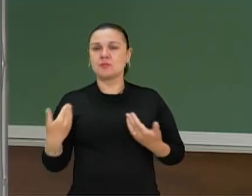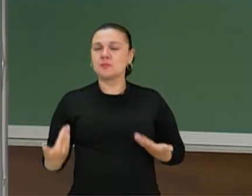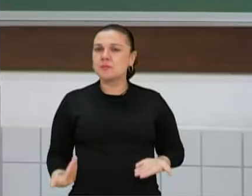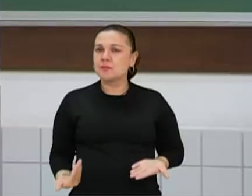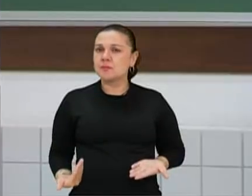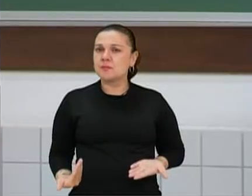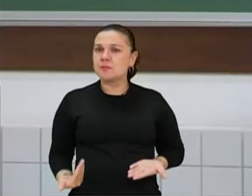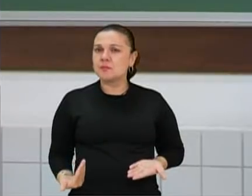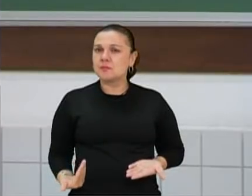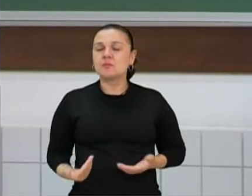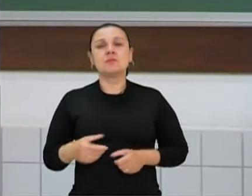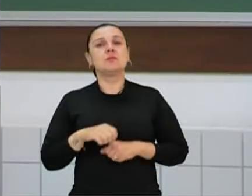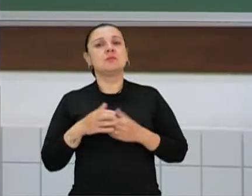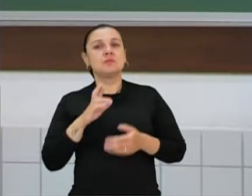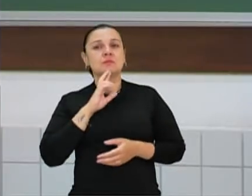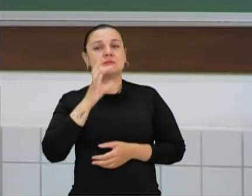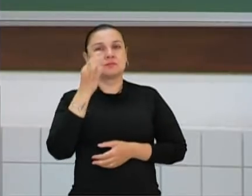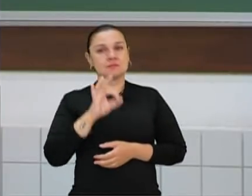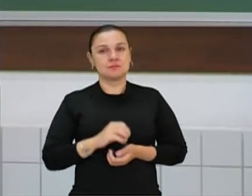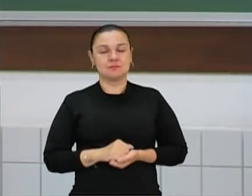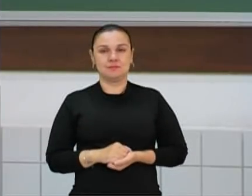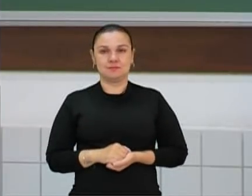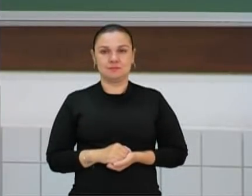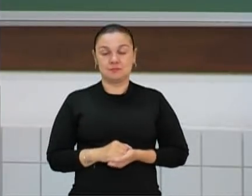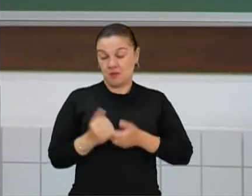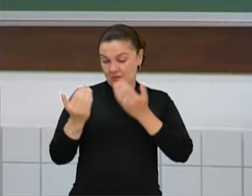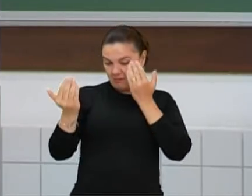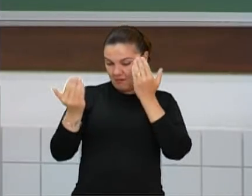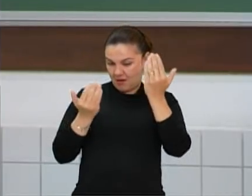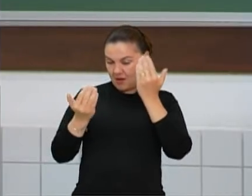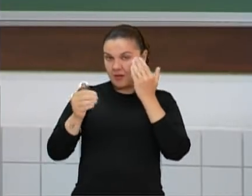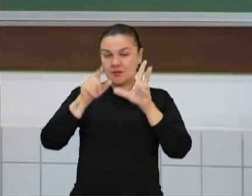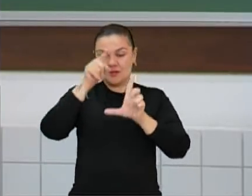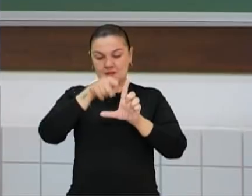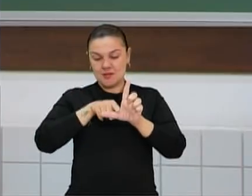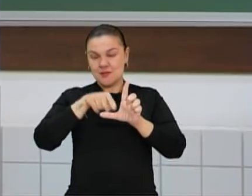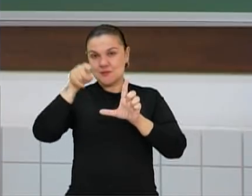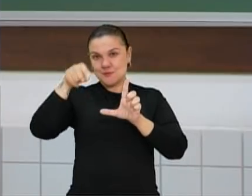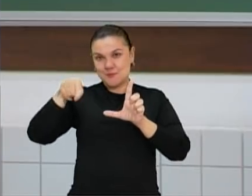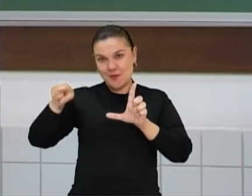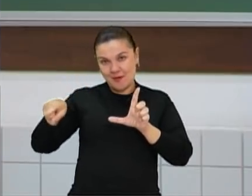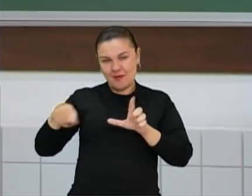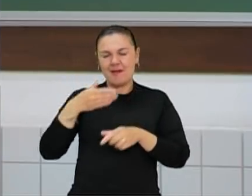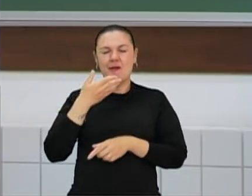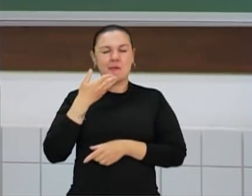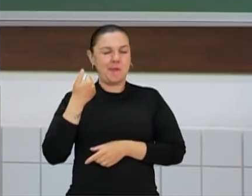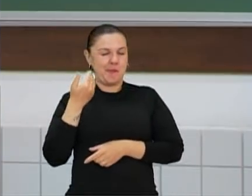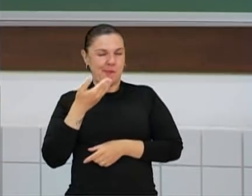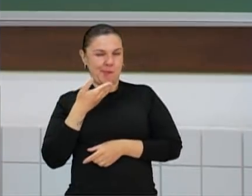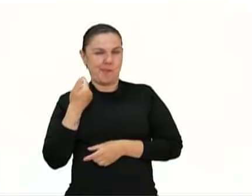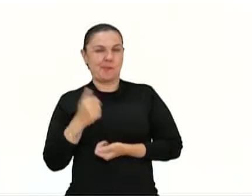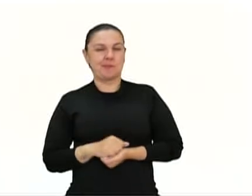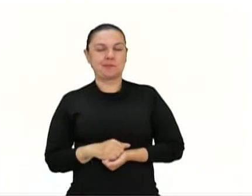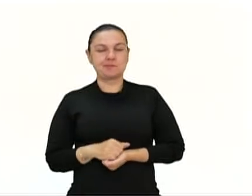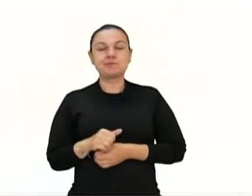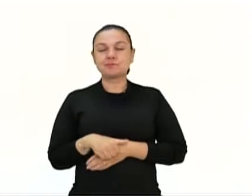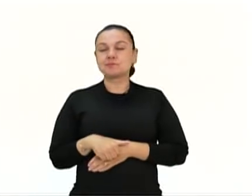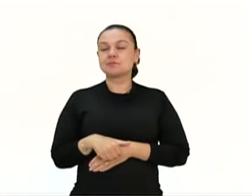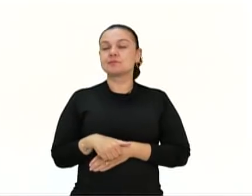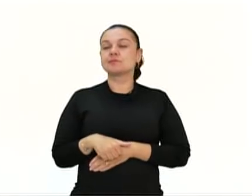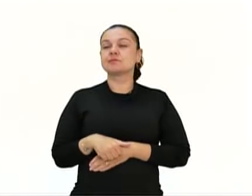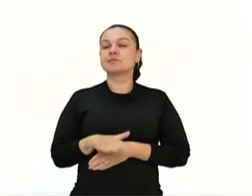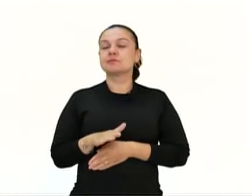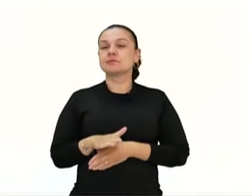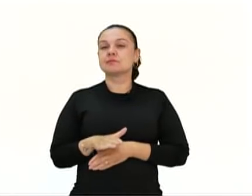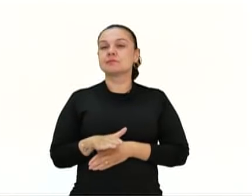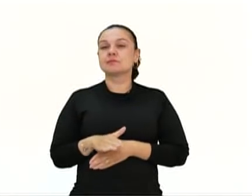daí? Qual é a resposta correta? Analise o gráfico. Tá bem fácil, né? Maior quantidade.